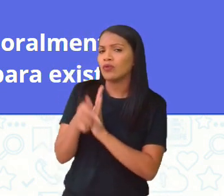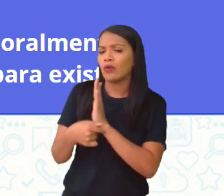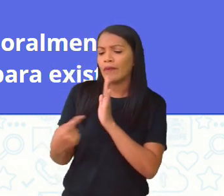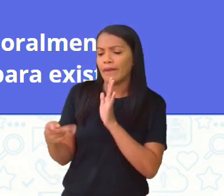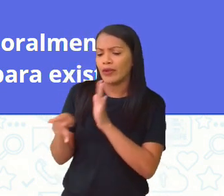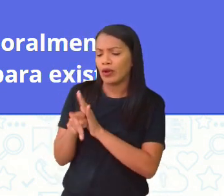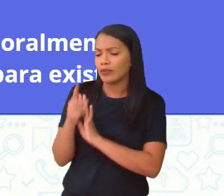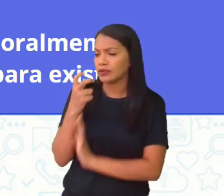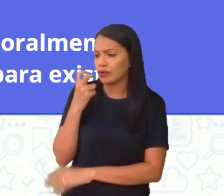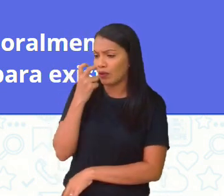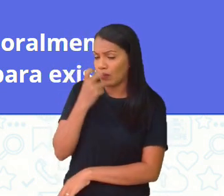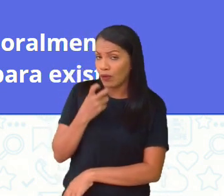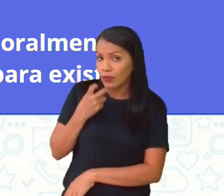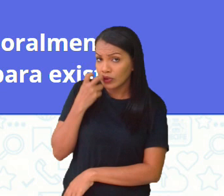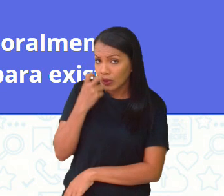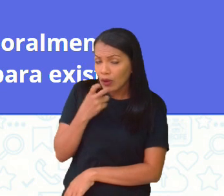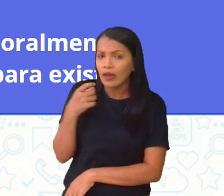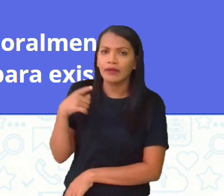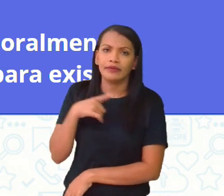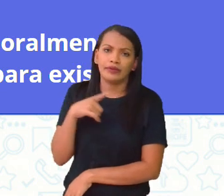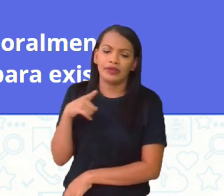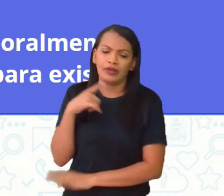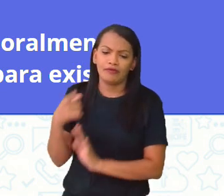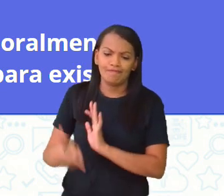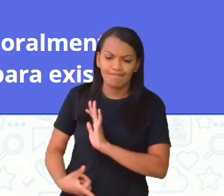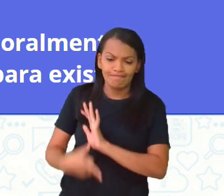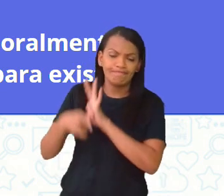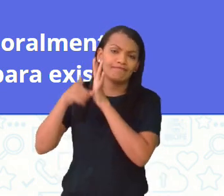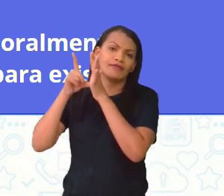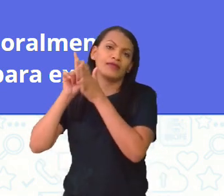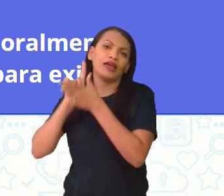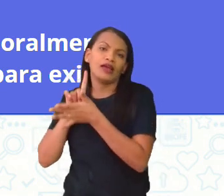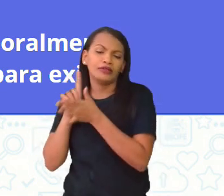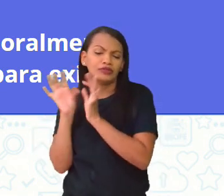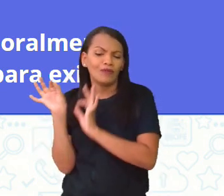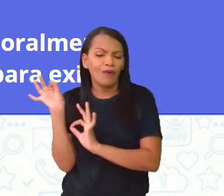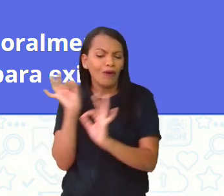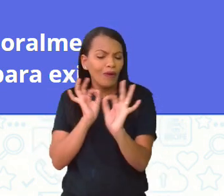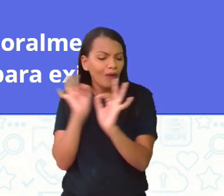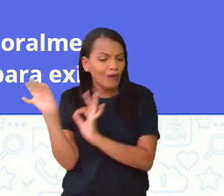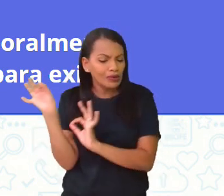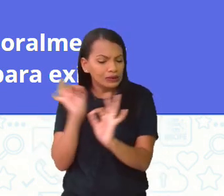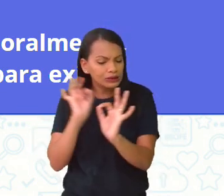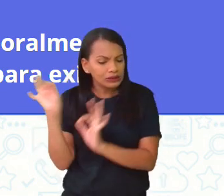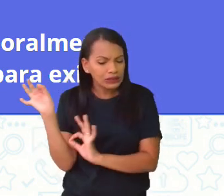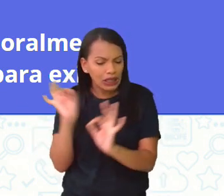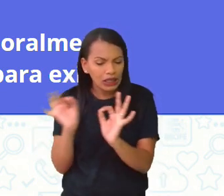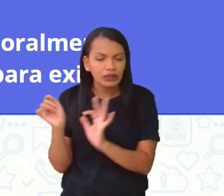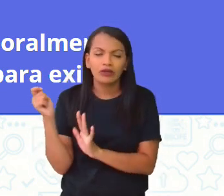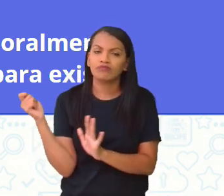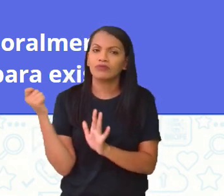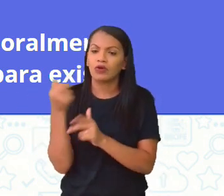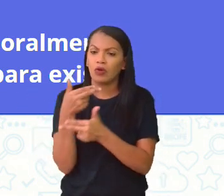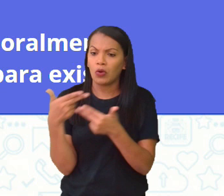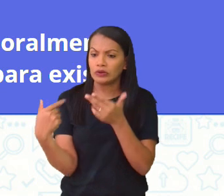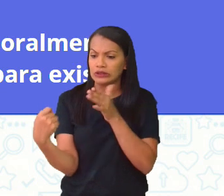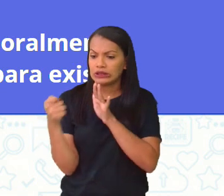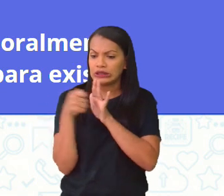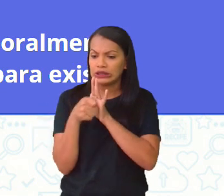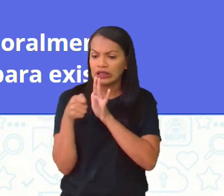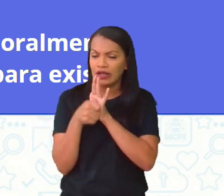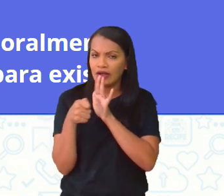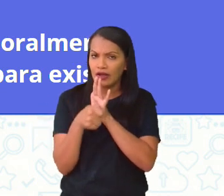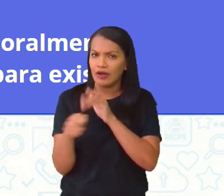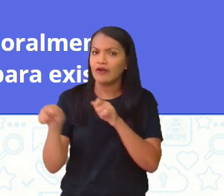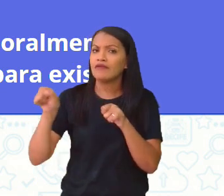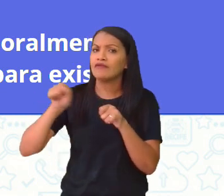oralidade, não é? Existe uma anotação aí, não é? Anotações escritas são feitas antes de